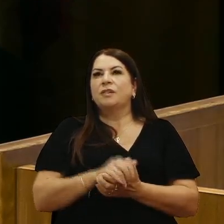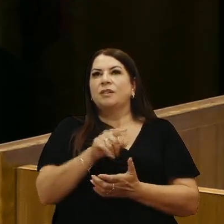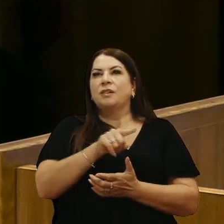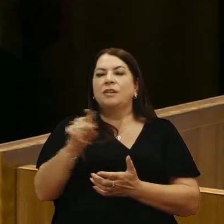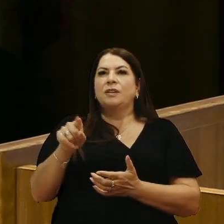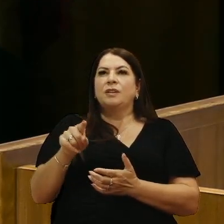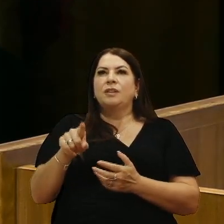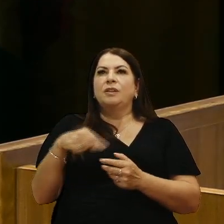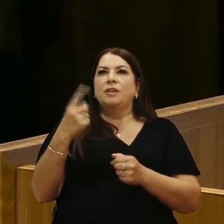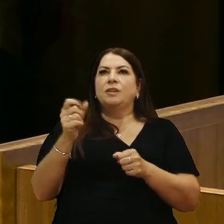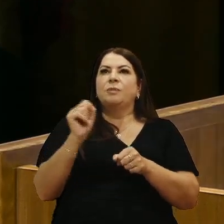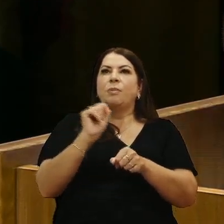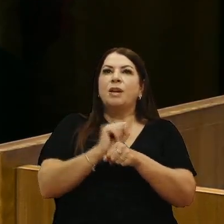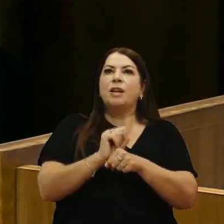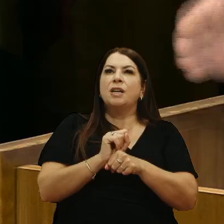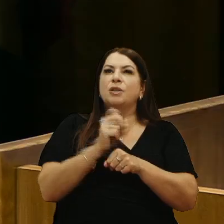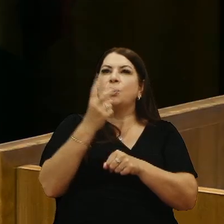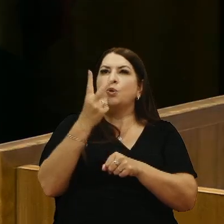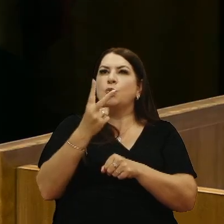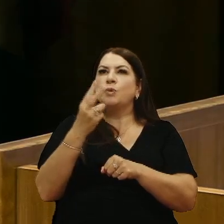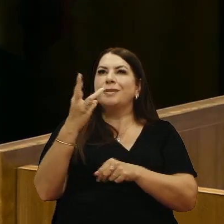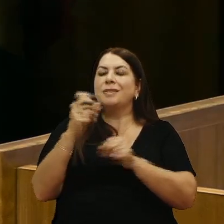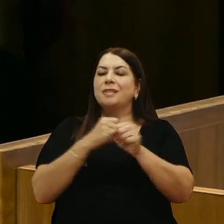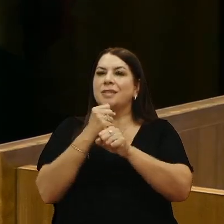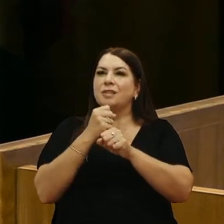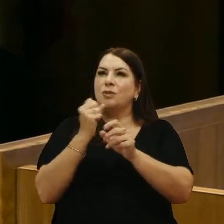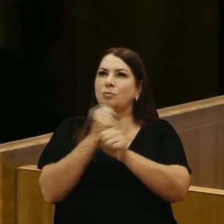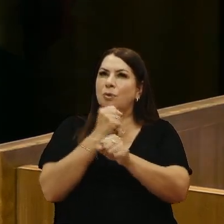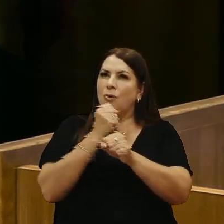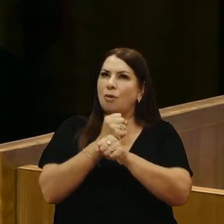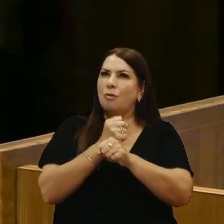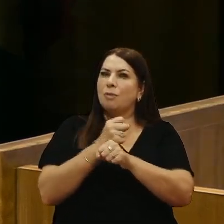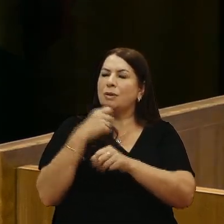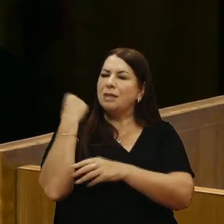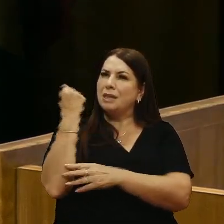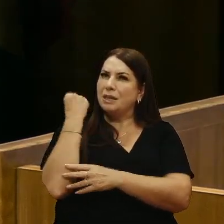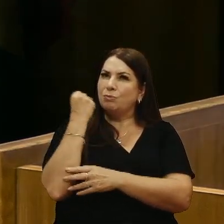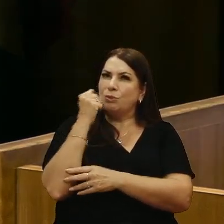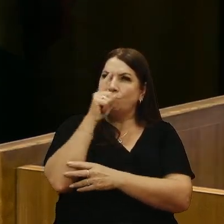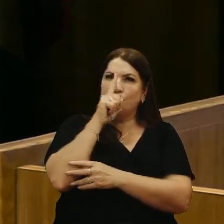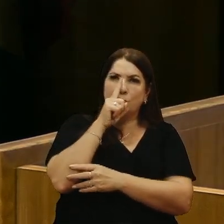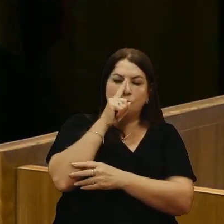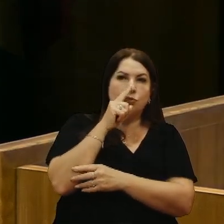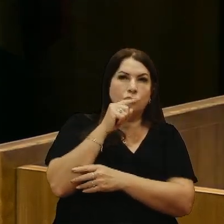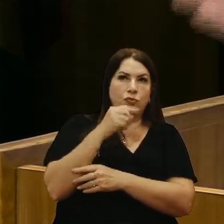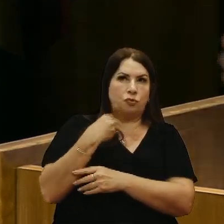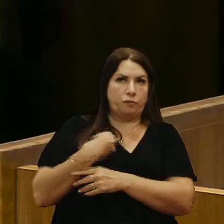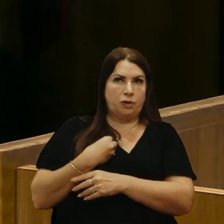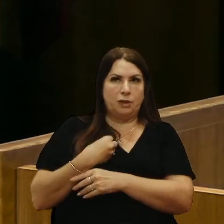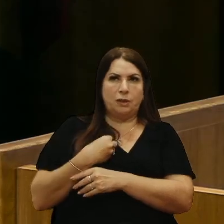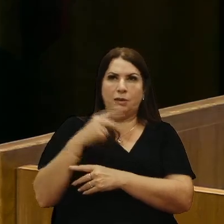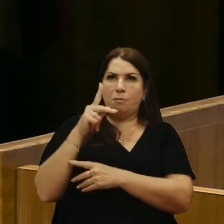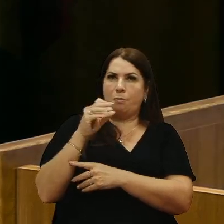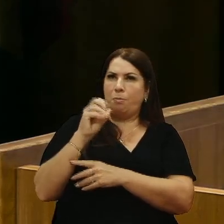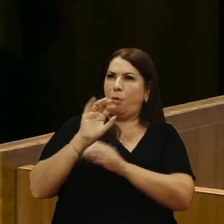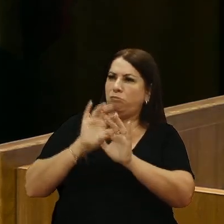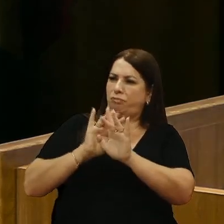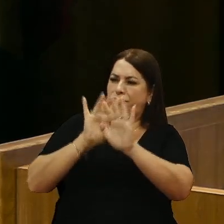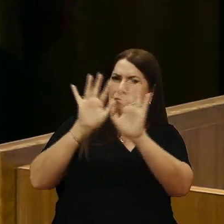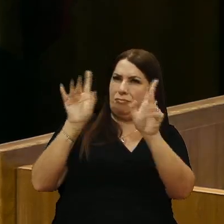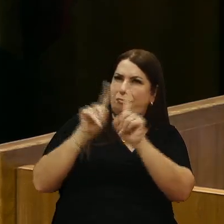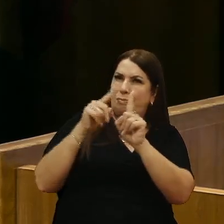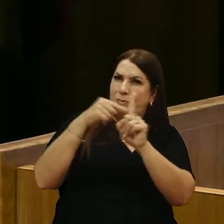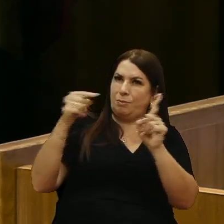obra parada há 2, 3 anos, criando graves problemas, inclusive riscos de vida, poeira e tantas outras coisas mais. Por